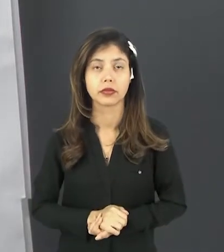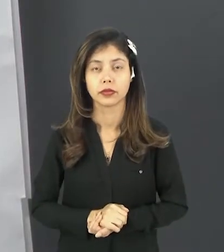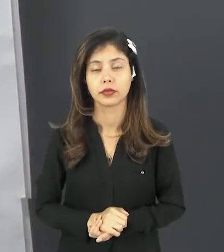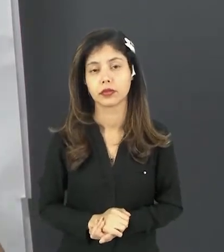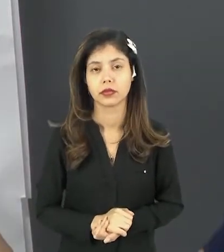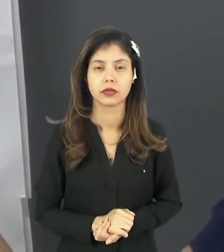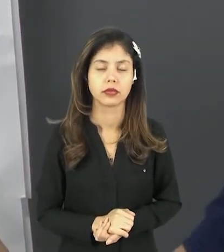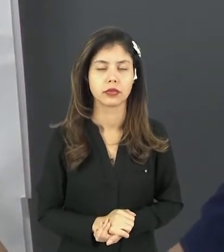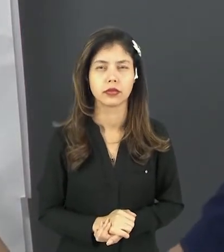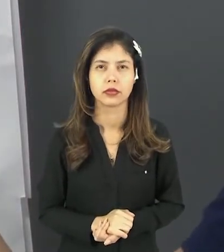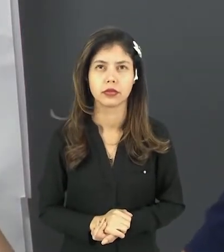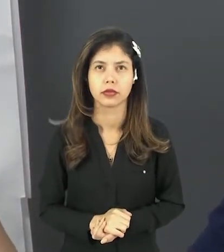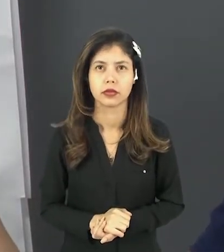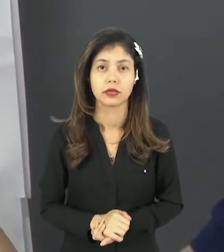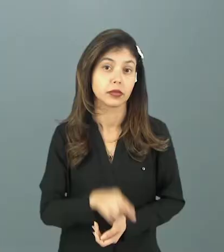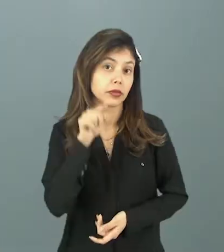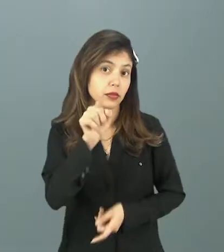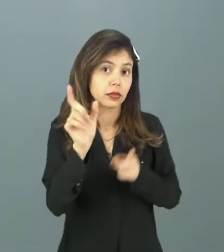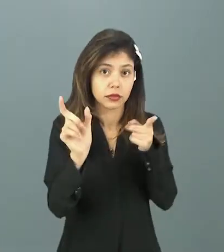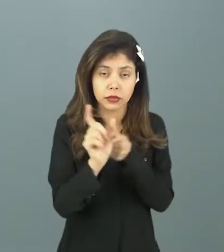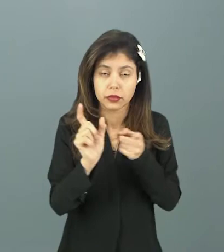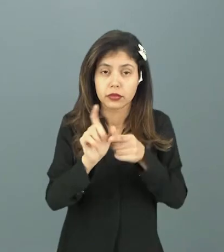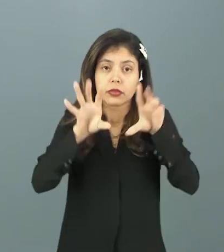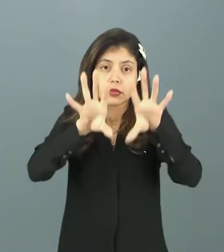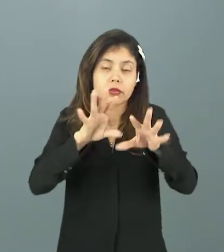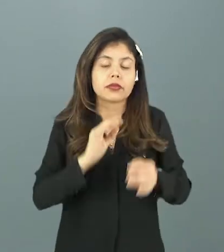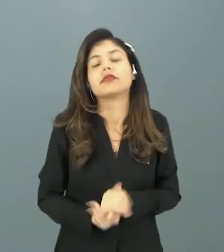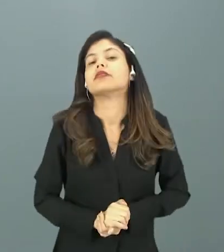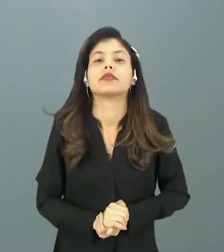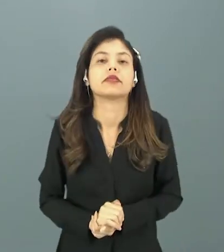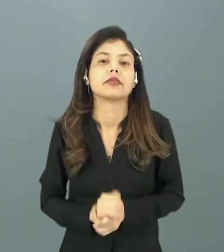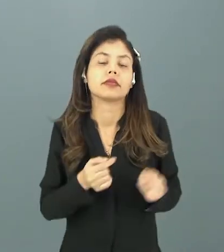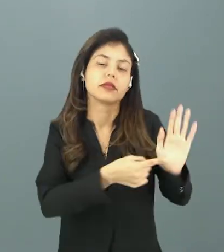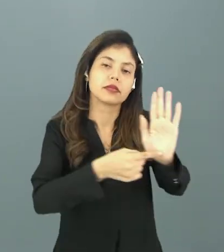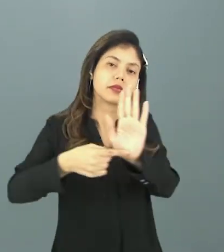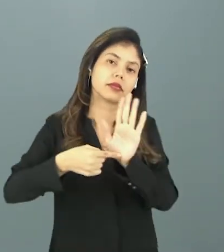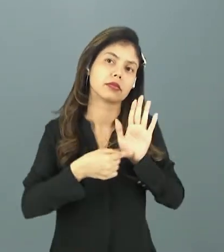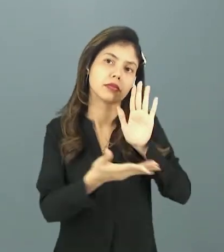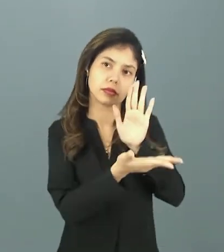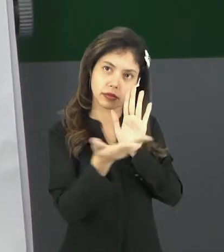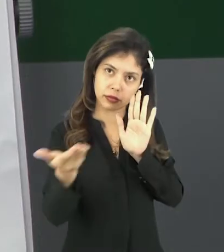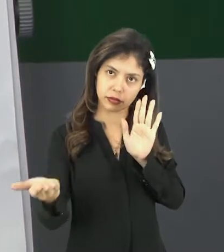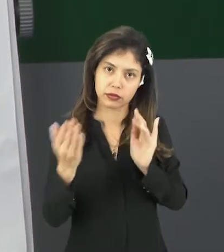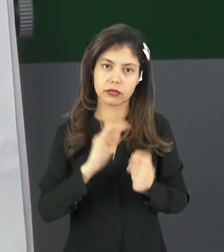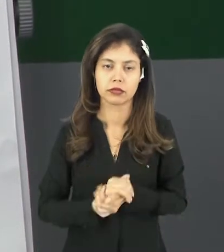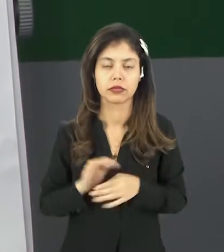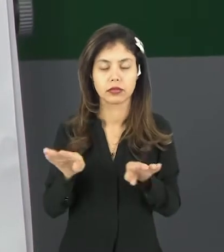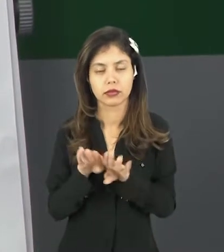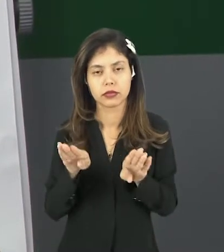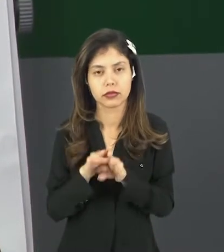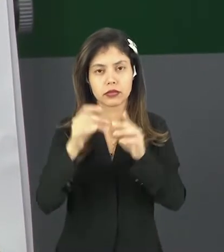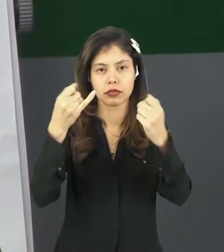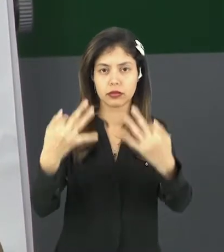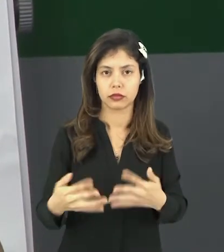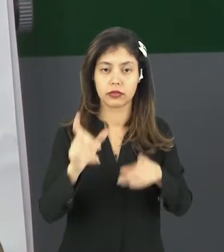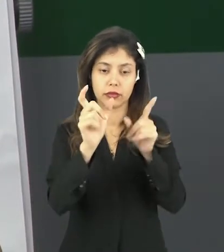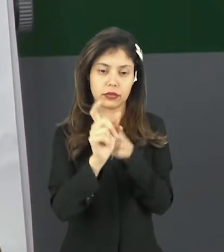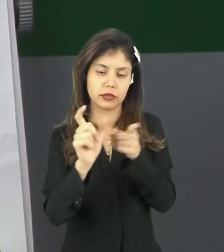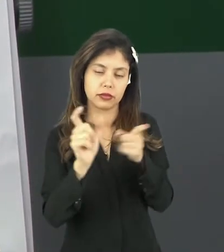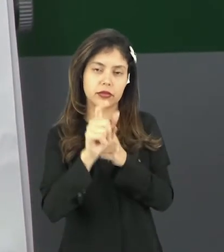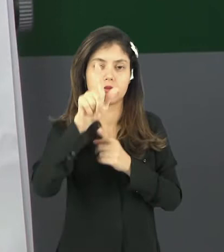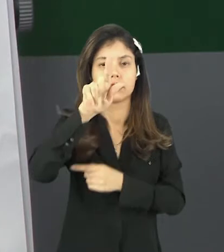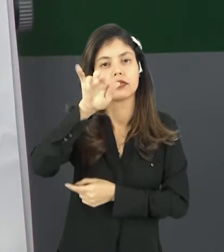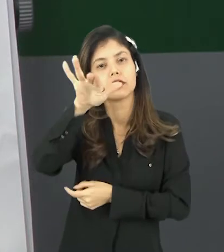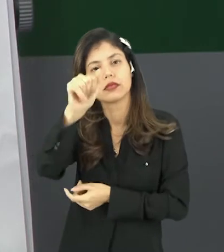Ok? Então, essas palavras aqui, as palavras de referência, nós também nos referimos a ela como palavra